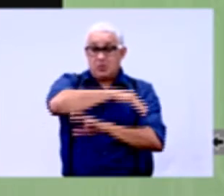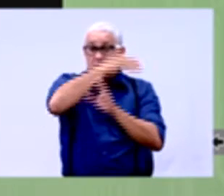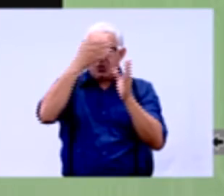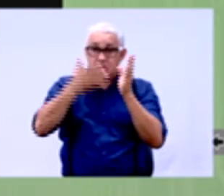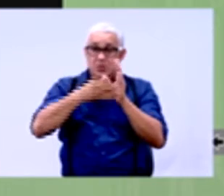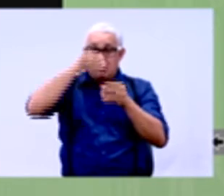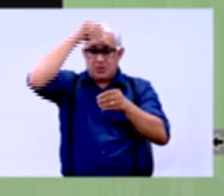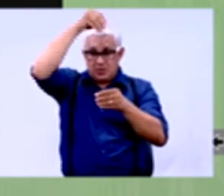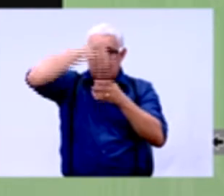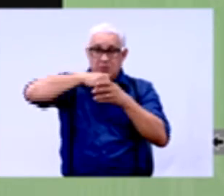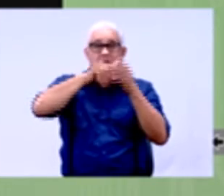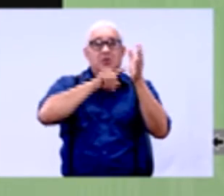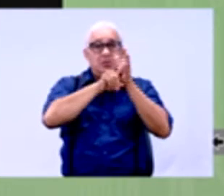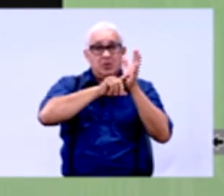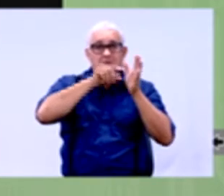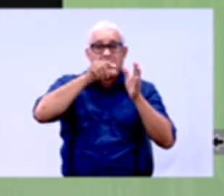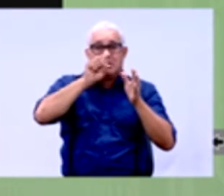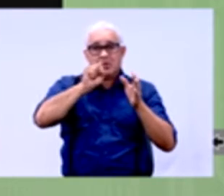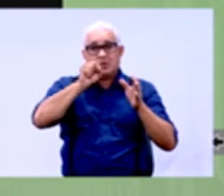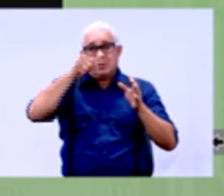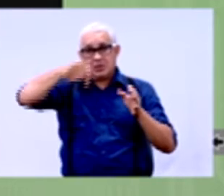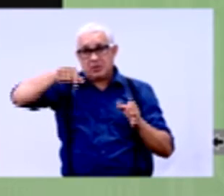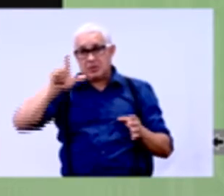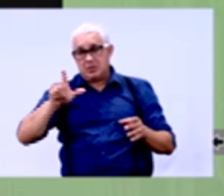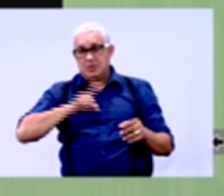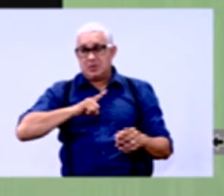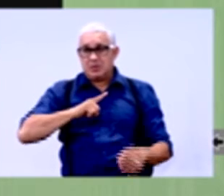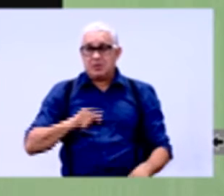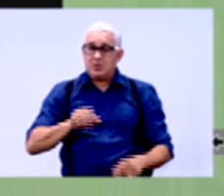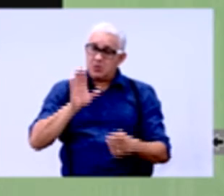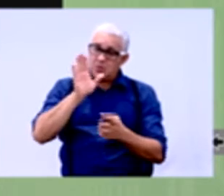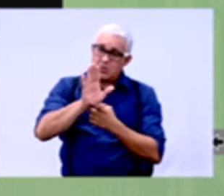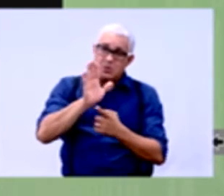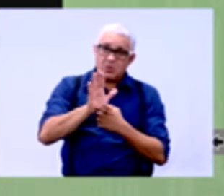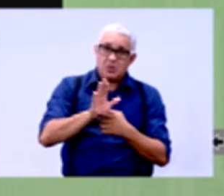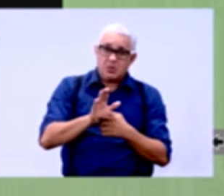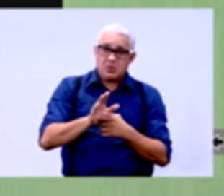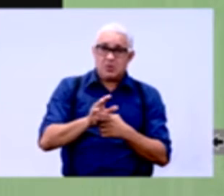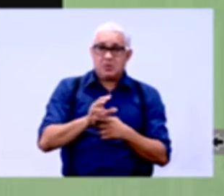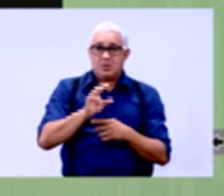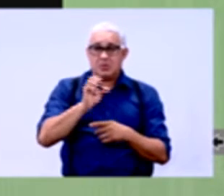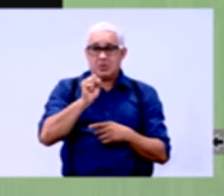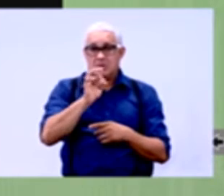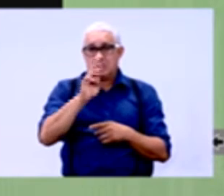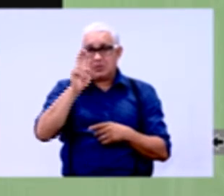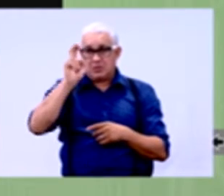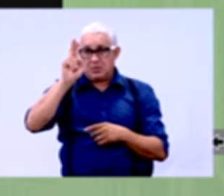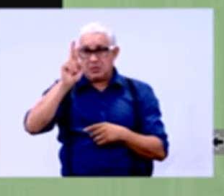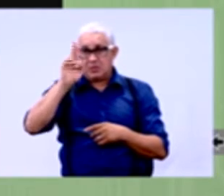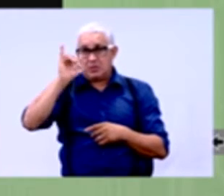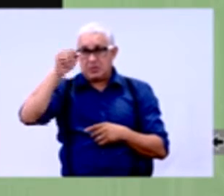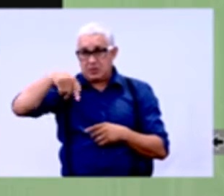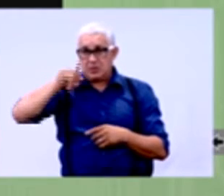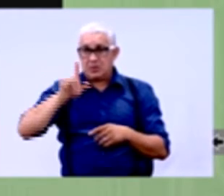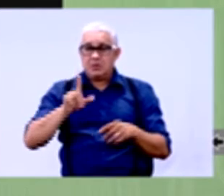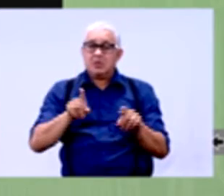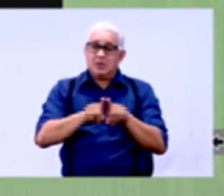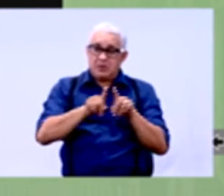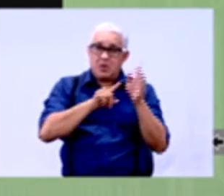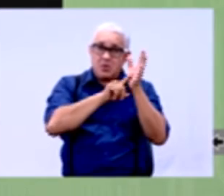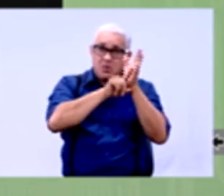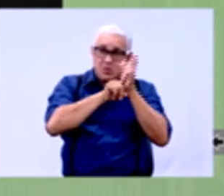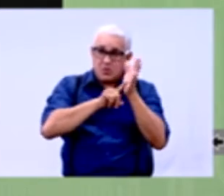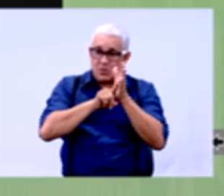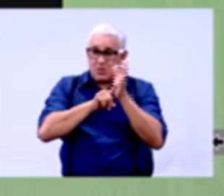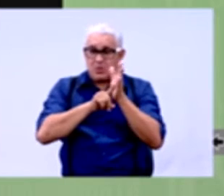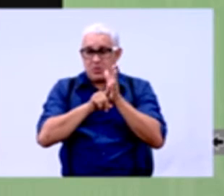uma consulta de SQL, aqui montando a string do SQL e aqui executando a consulta, né?